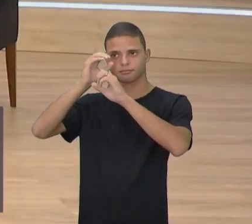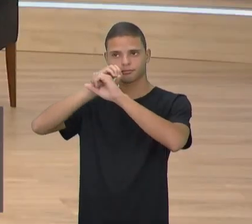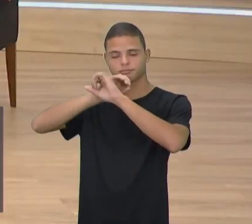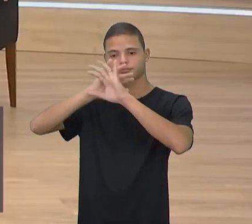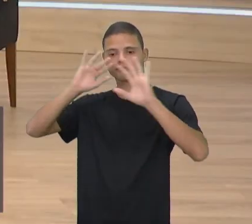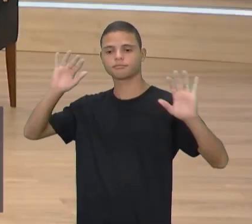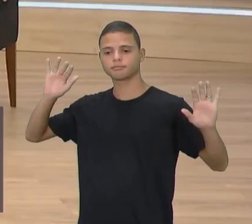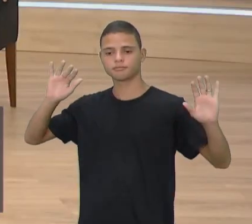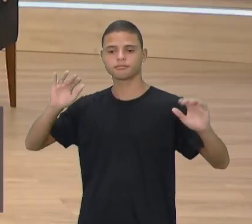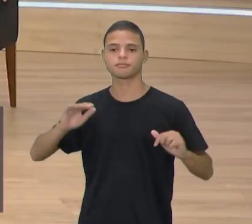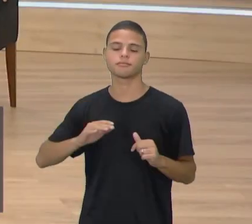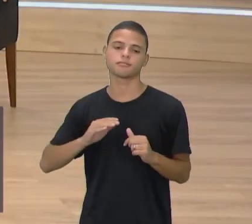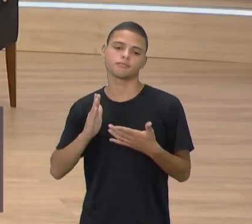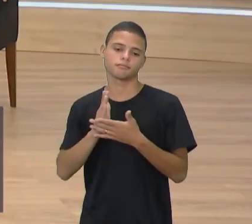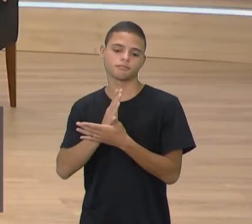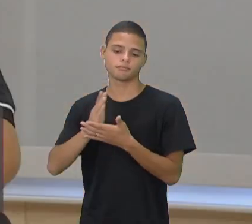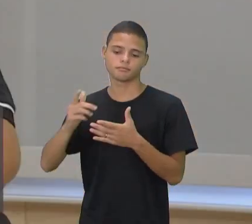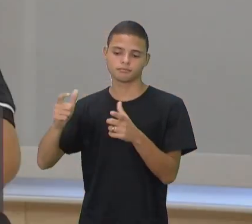Porque em